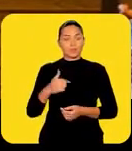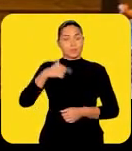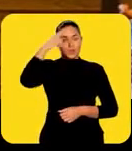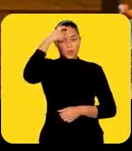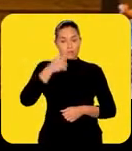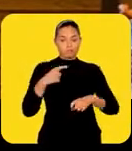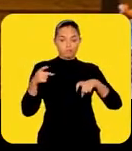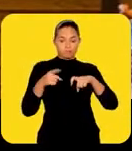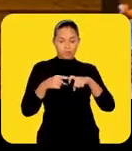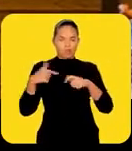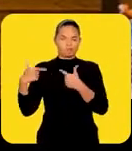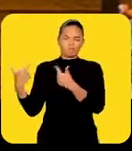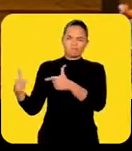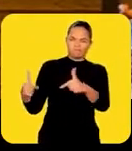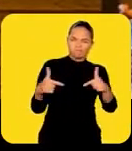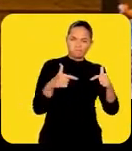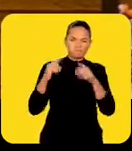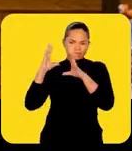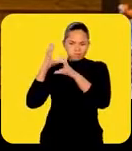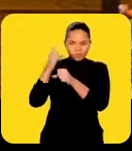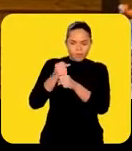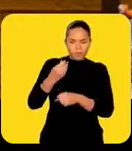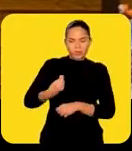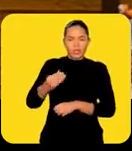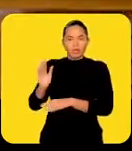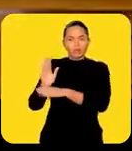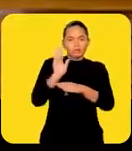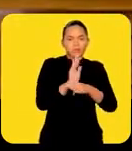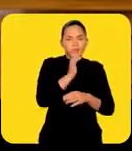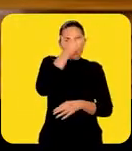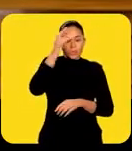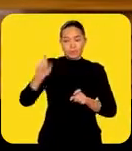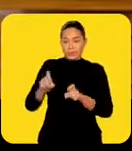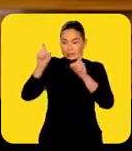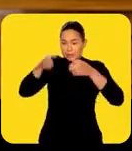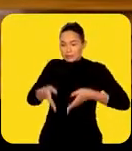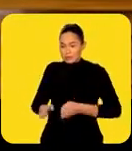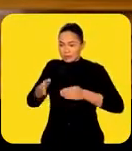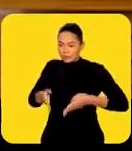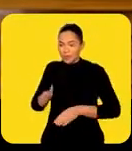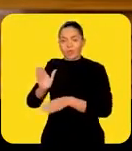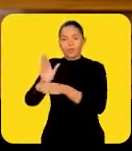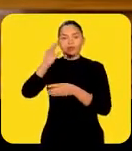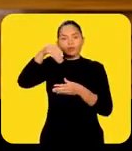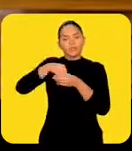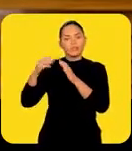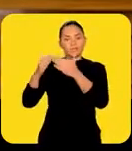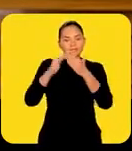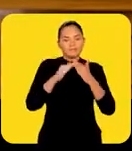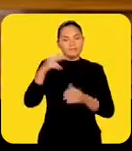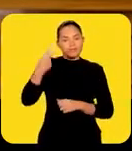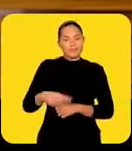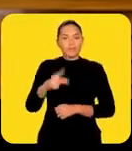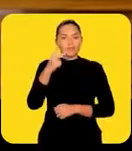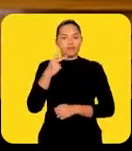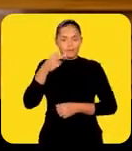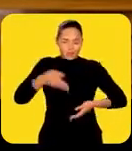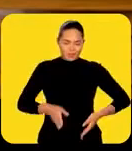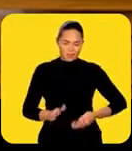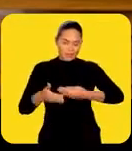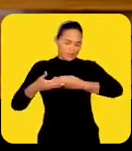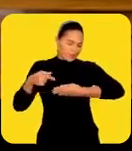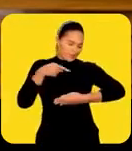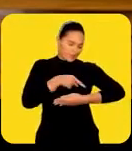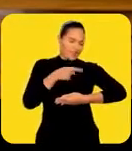Como médico, trabalhei a vida toda cuidando das pessoas, fazendo partos na periferia da cidade, trazendo crianças